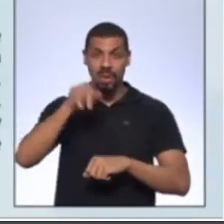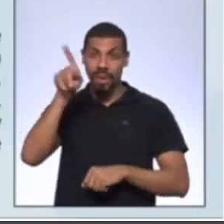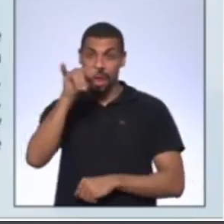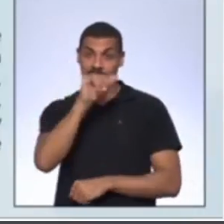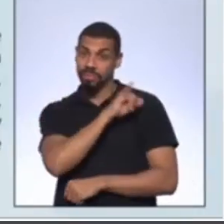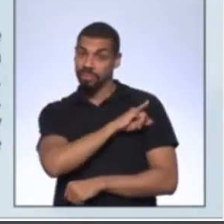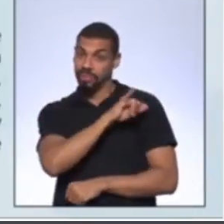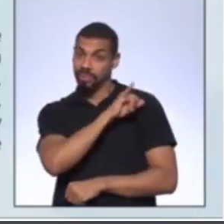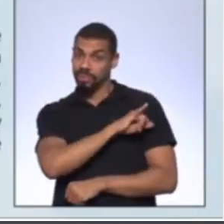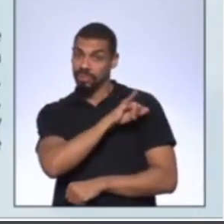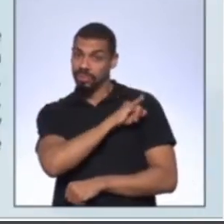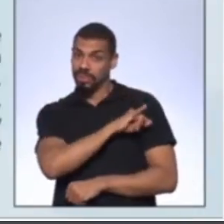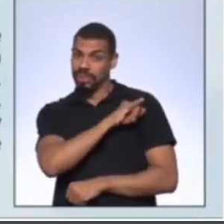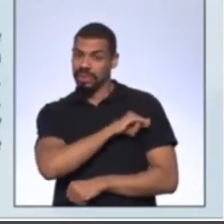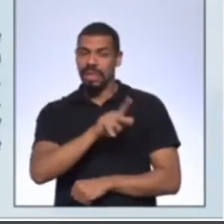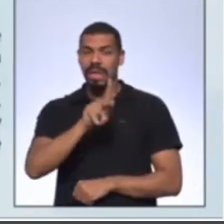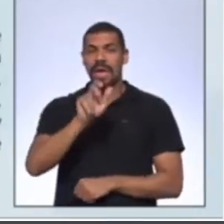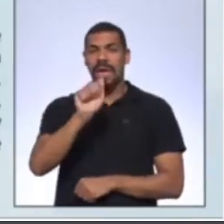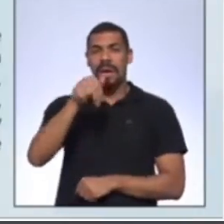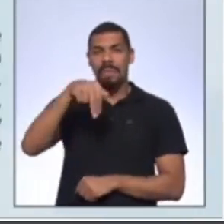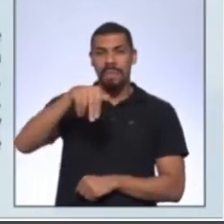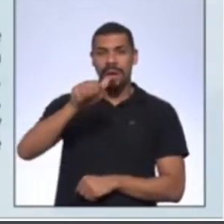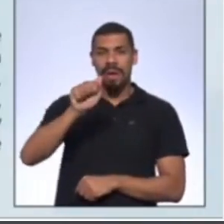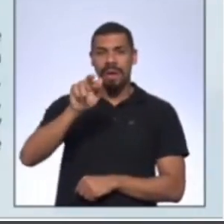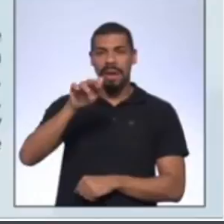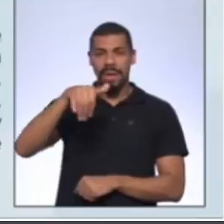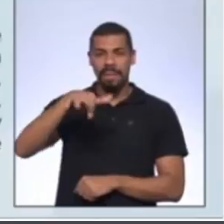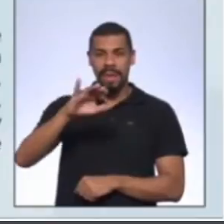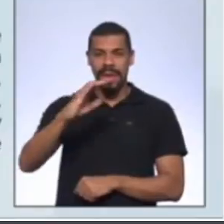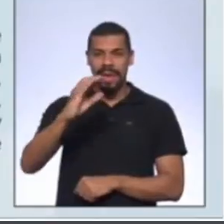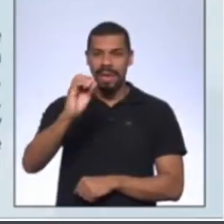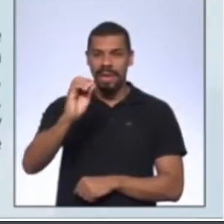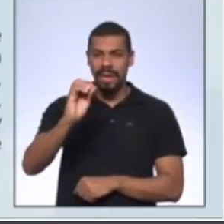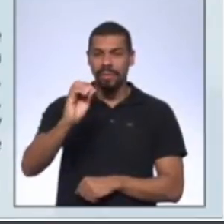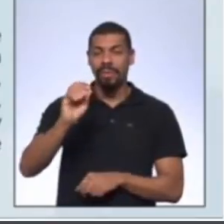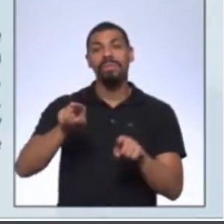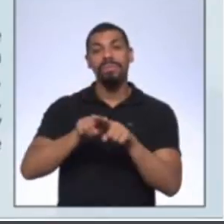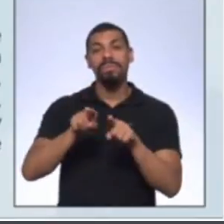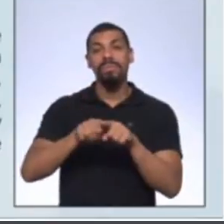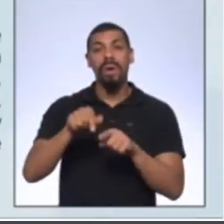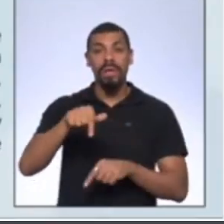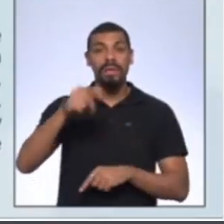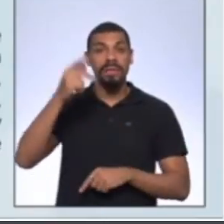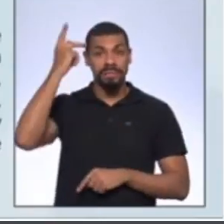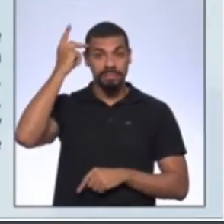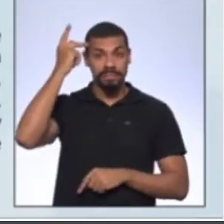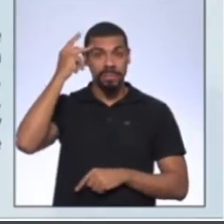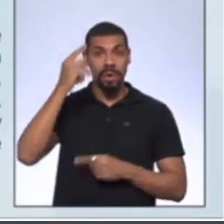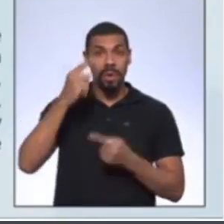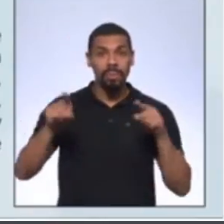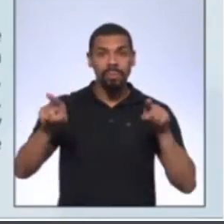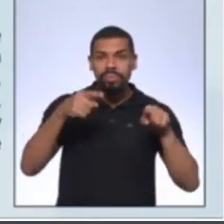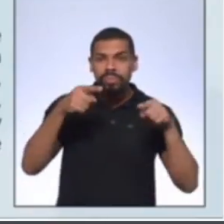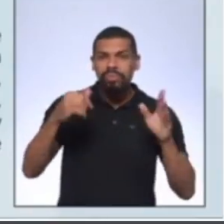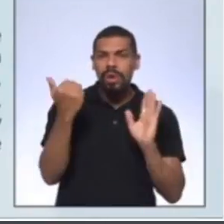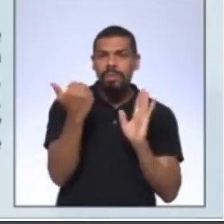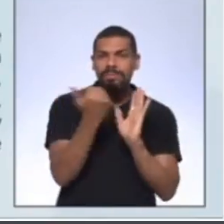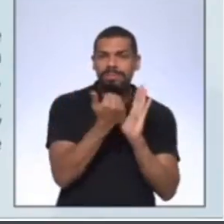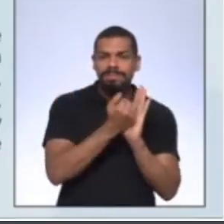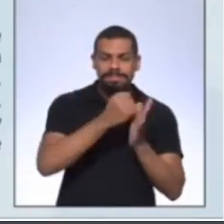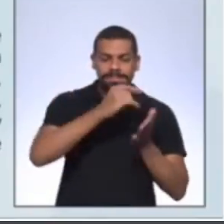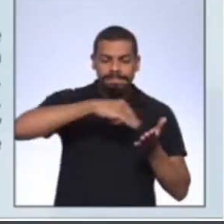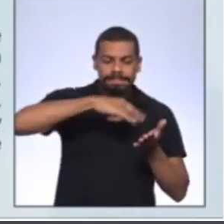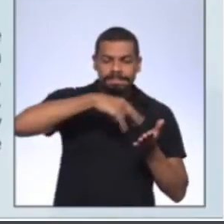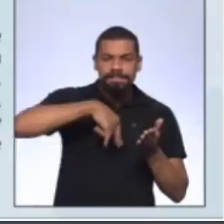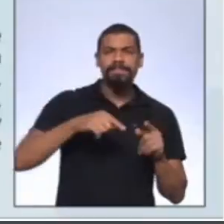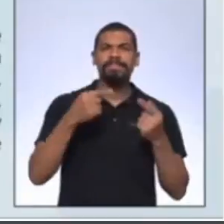e a rádio panamericana em são paulo tinha em seu cast um grande número de cantores populares e músicos contratados lançando